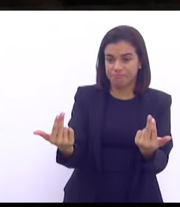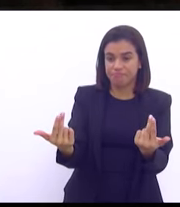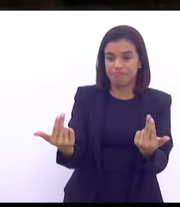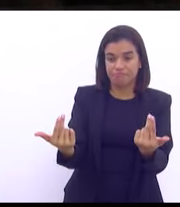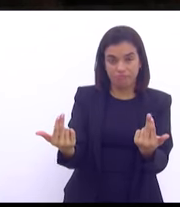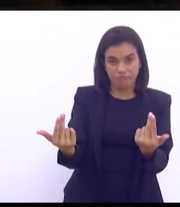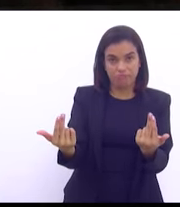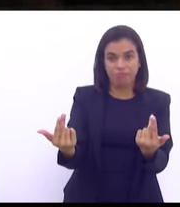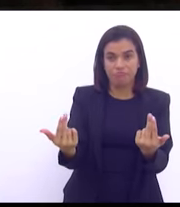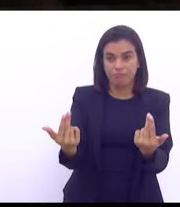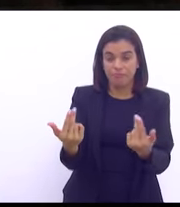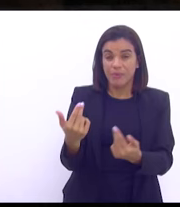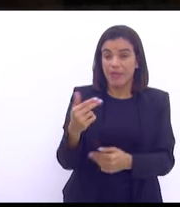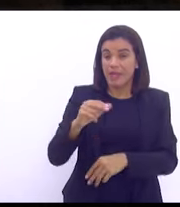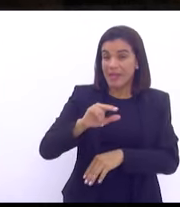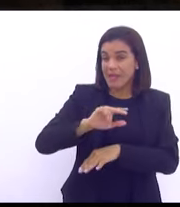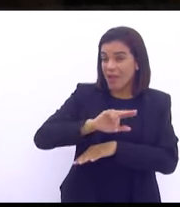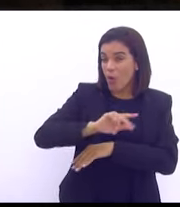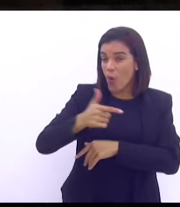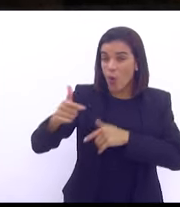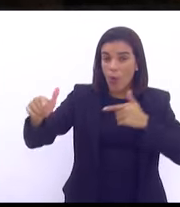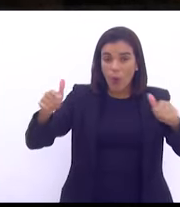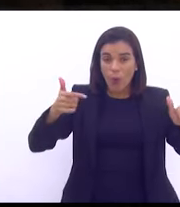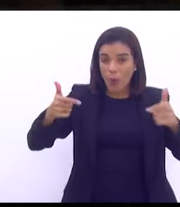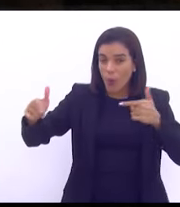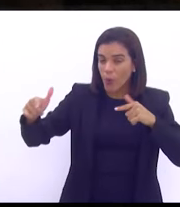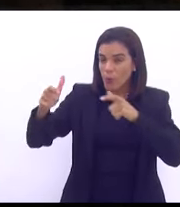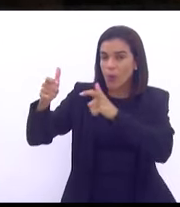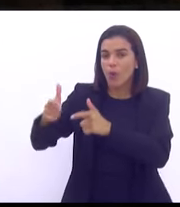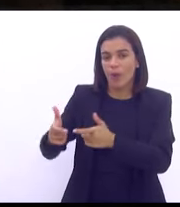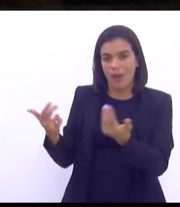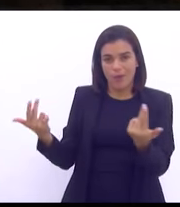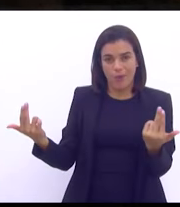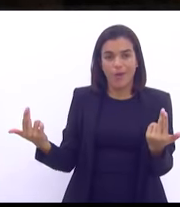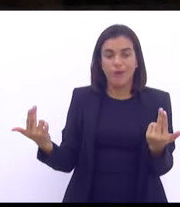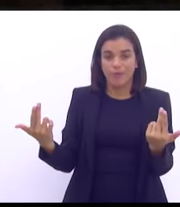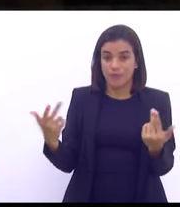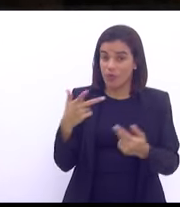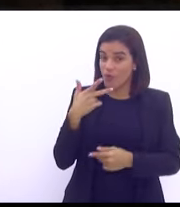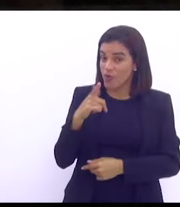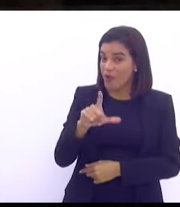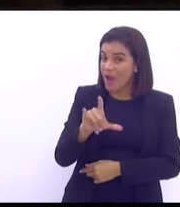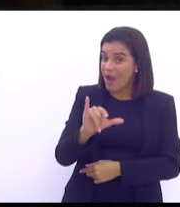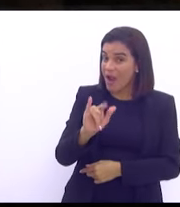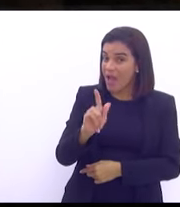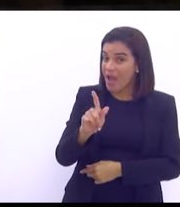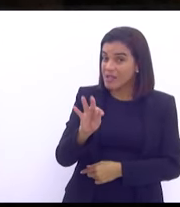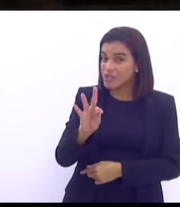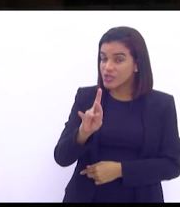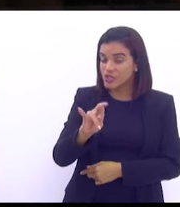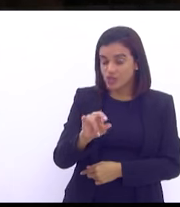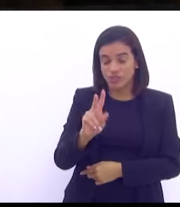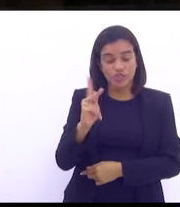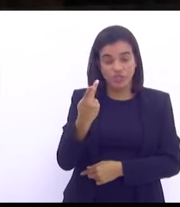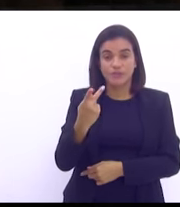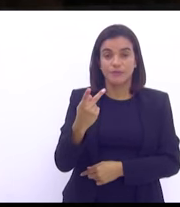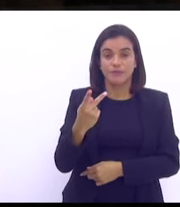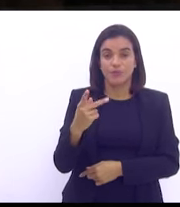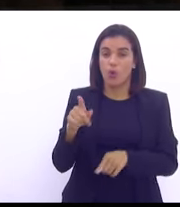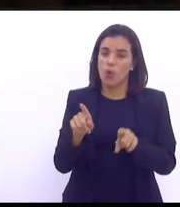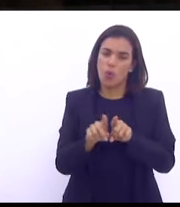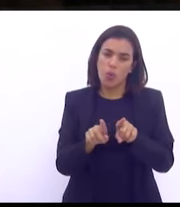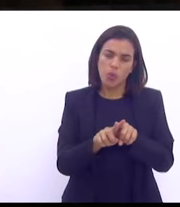Em diversos outros pontos da cidade, isso aconteceu. Estou falando da Light. E a Enel, ou